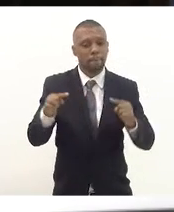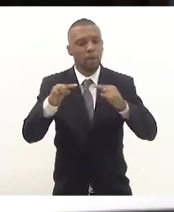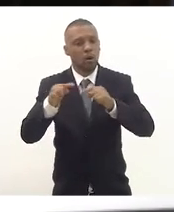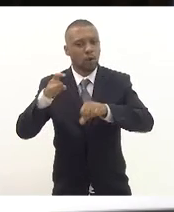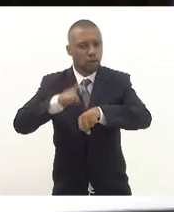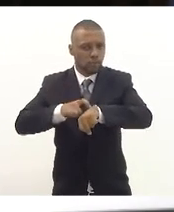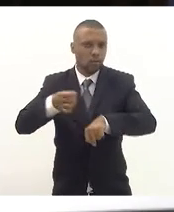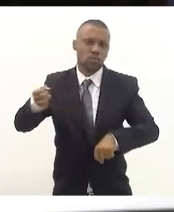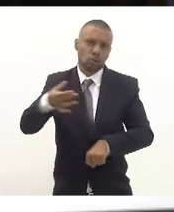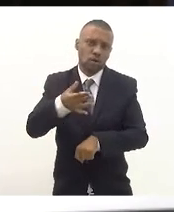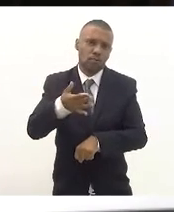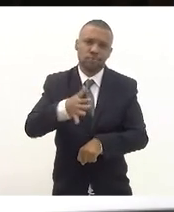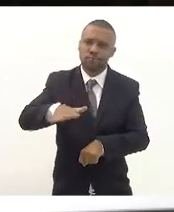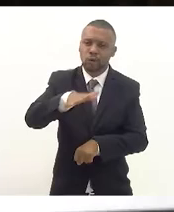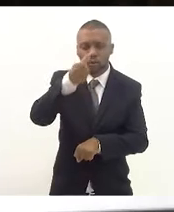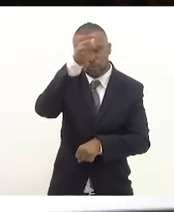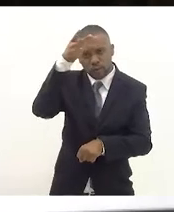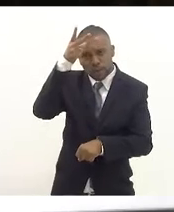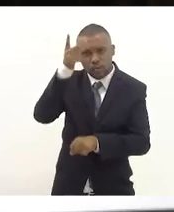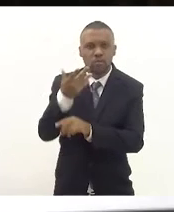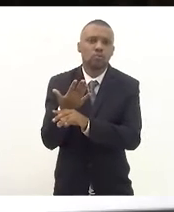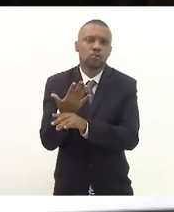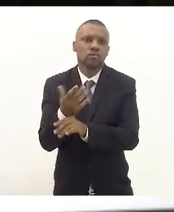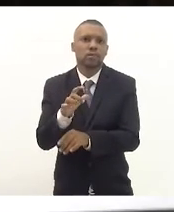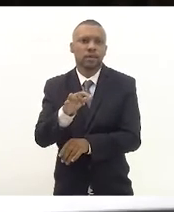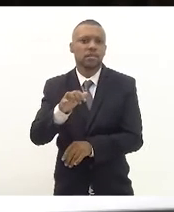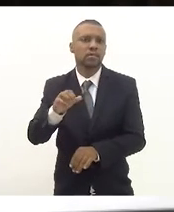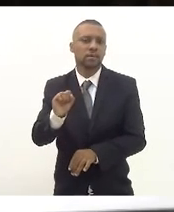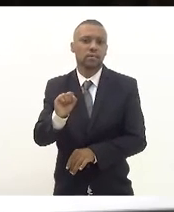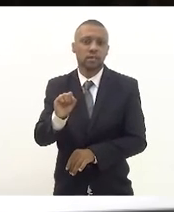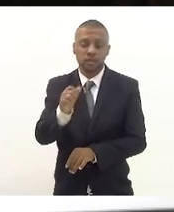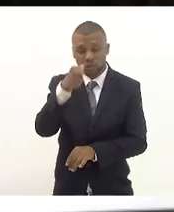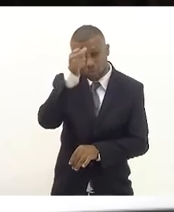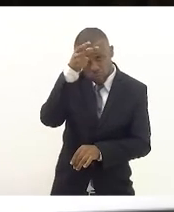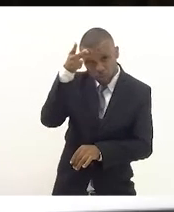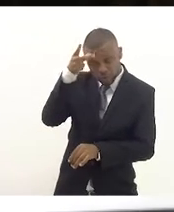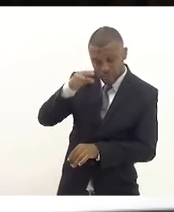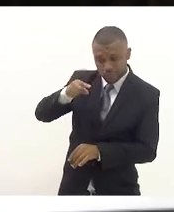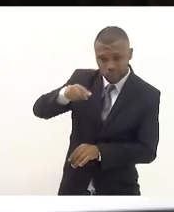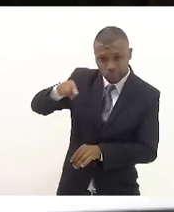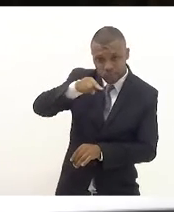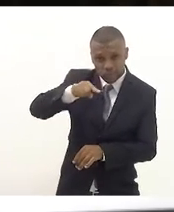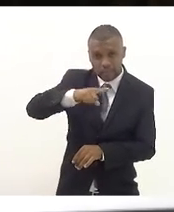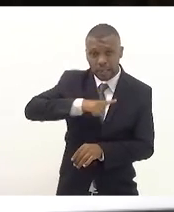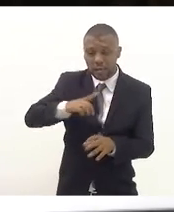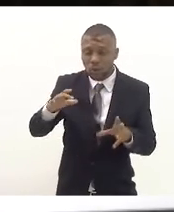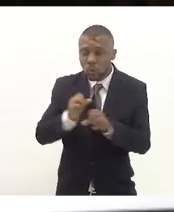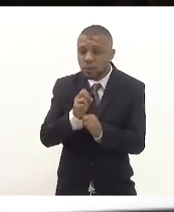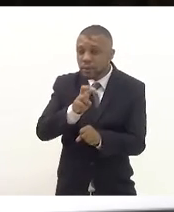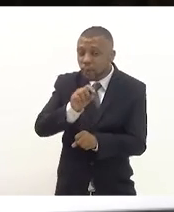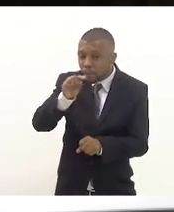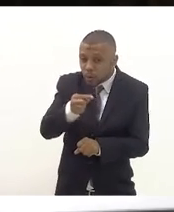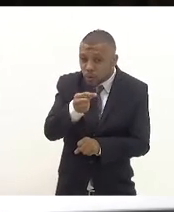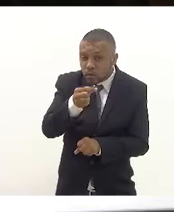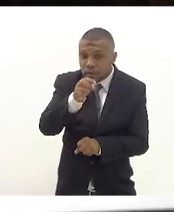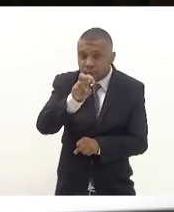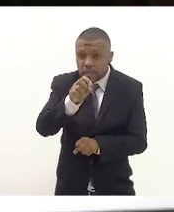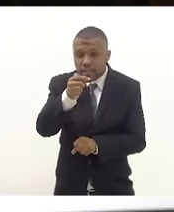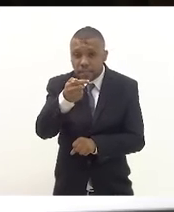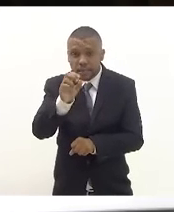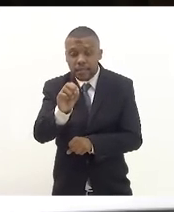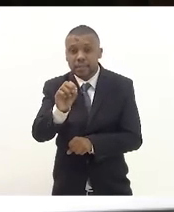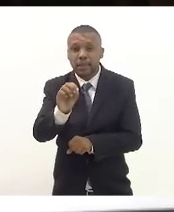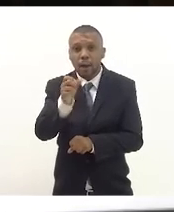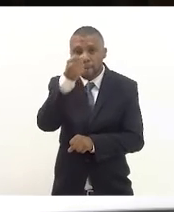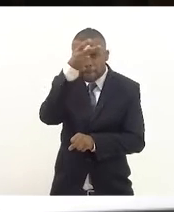novo momento da cidade Duque de Caxias cidade essa que entre as 5.570 cidades do